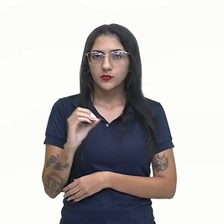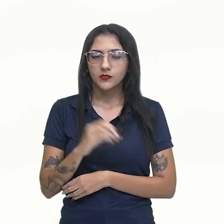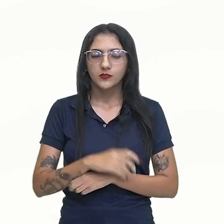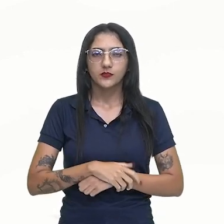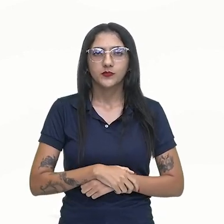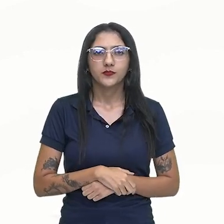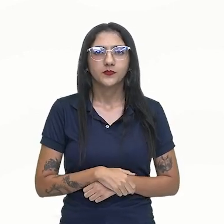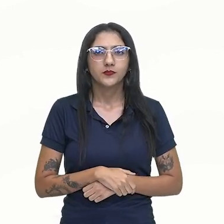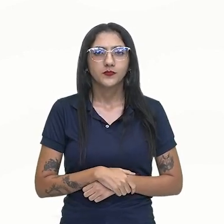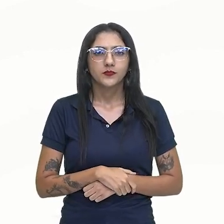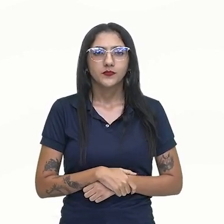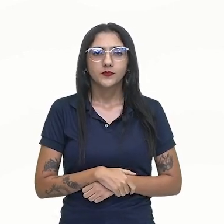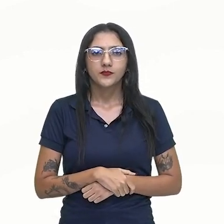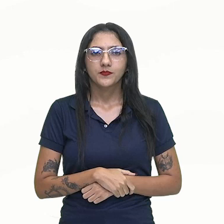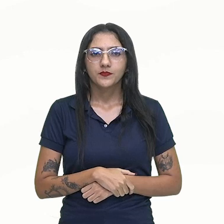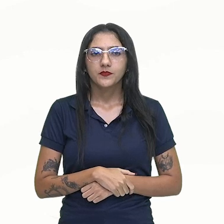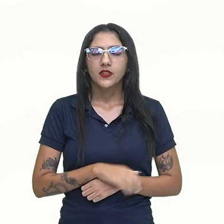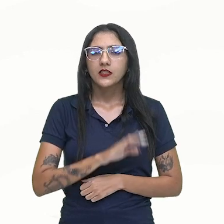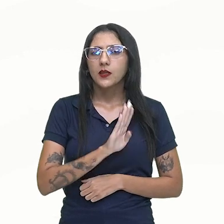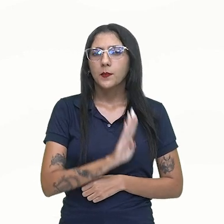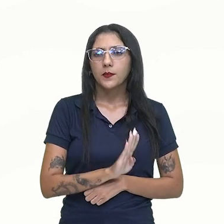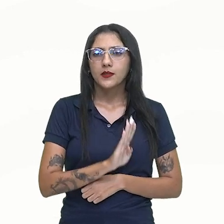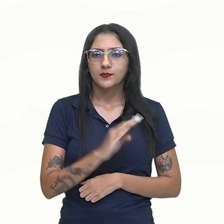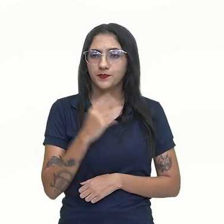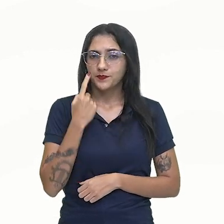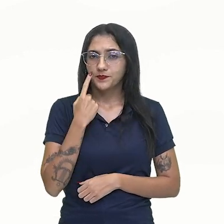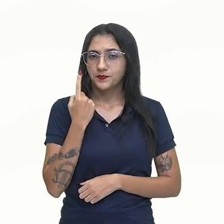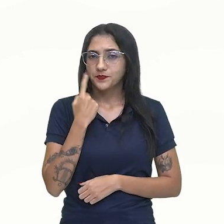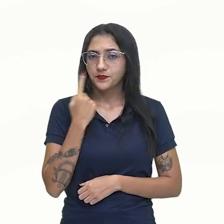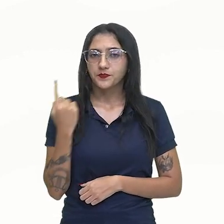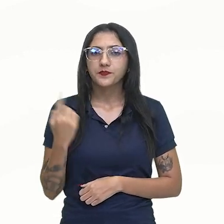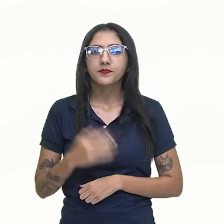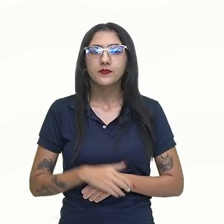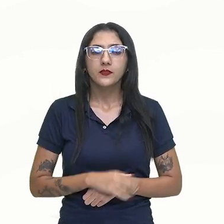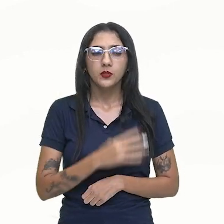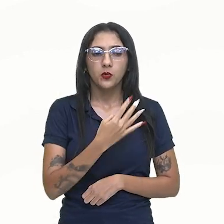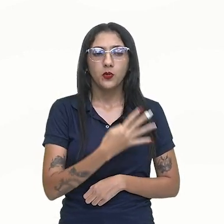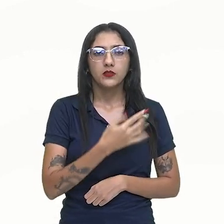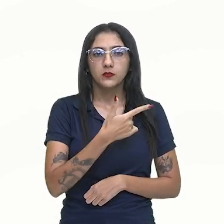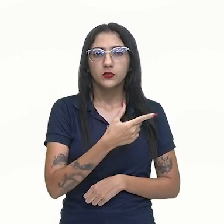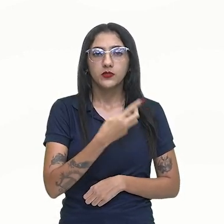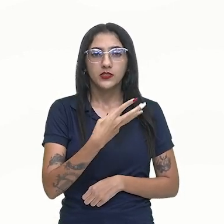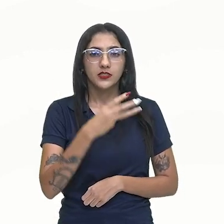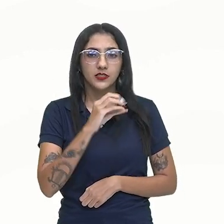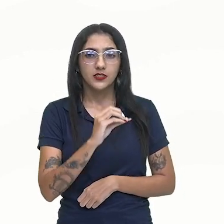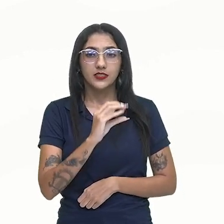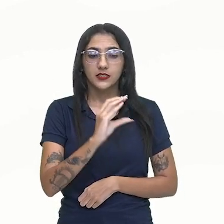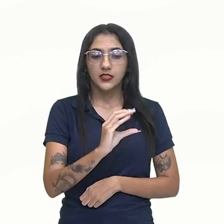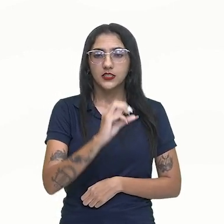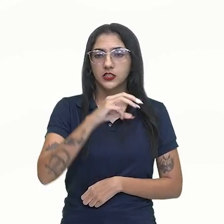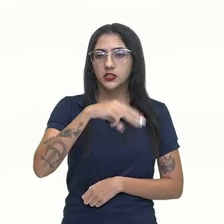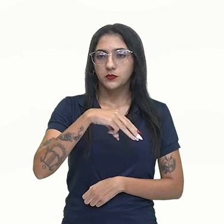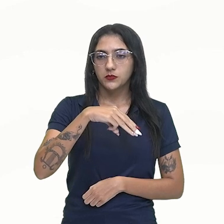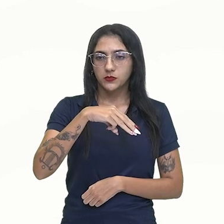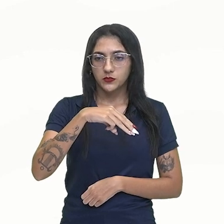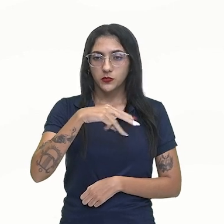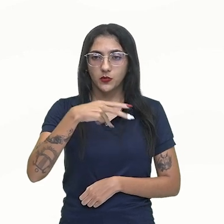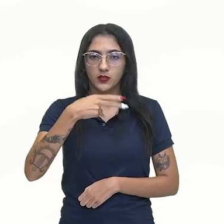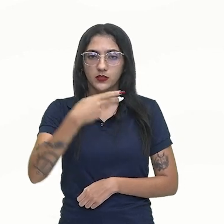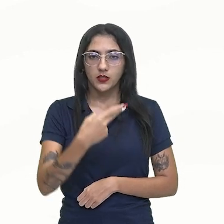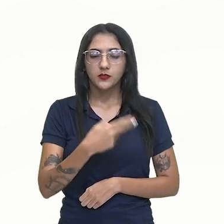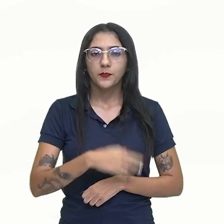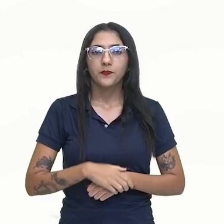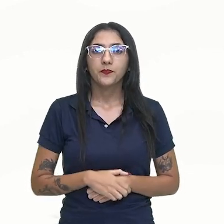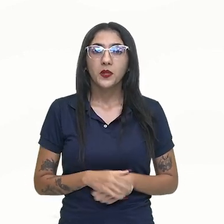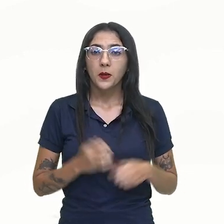bom? E na letra B, nós temos aí 4.230 centímetros quadrados, e agora nós temos que ir